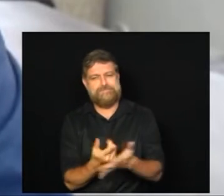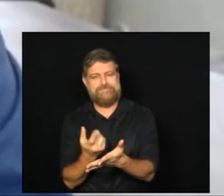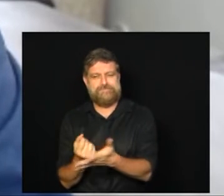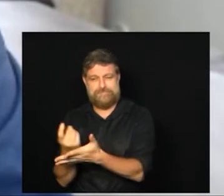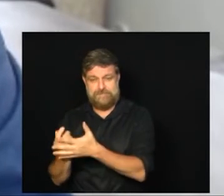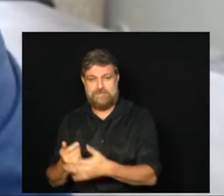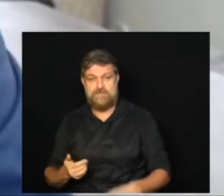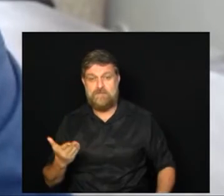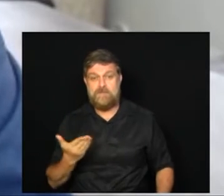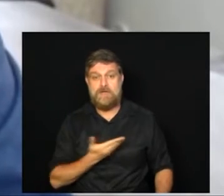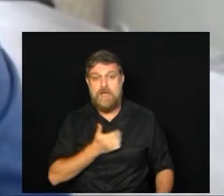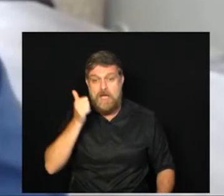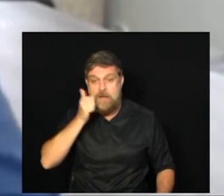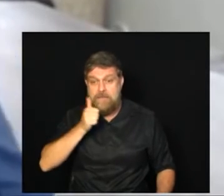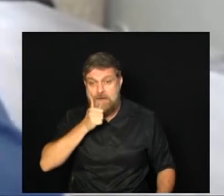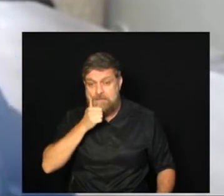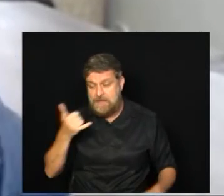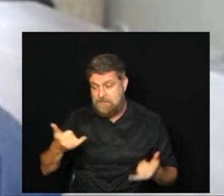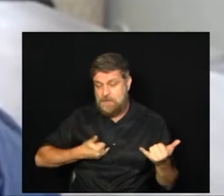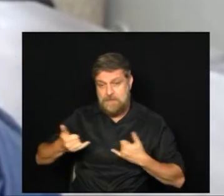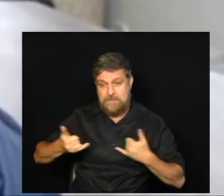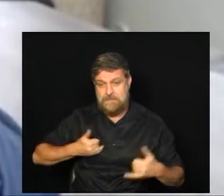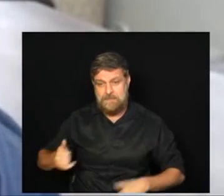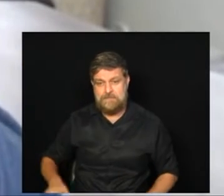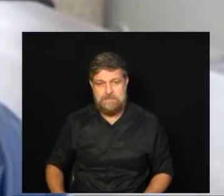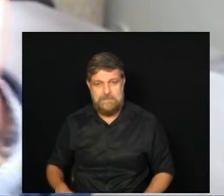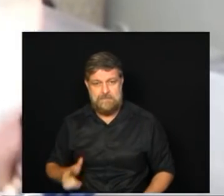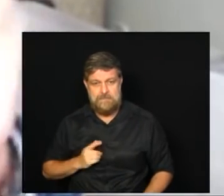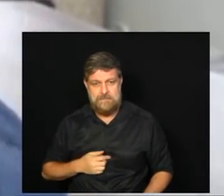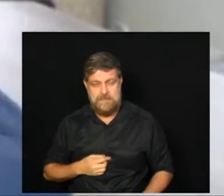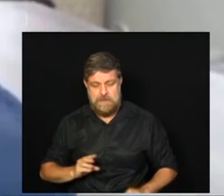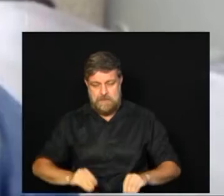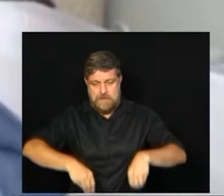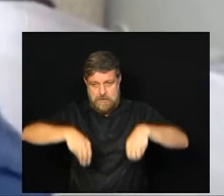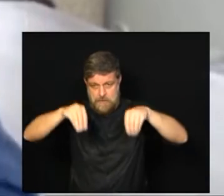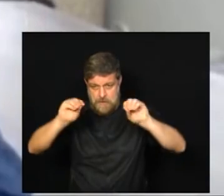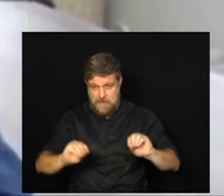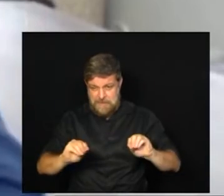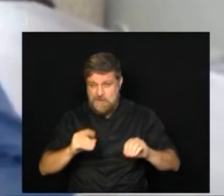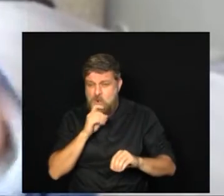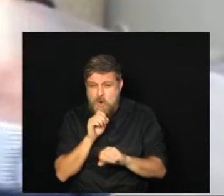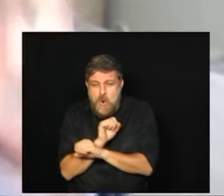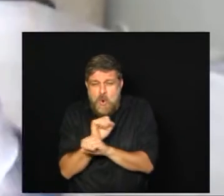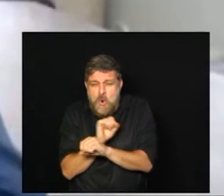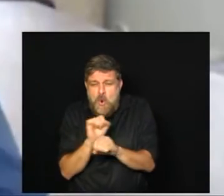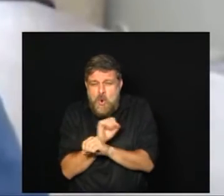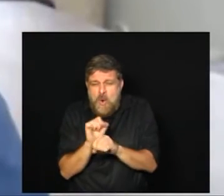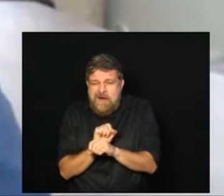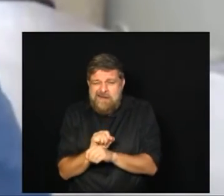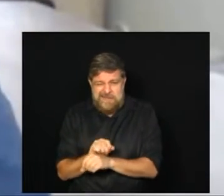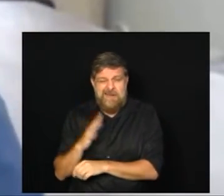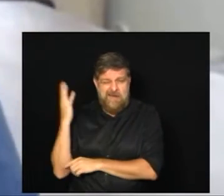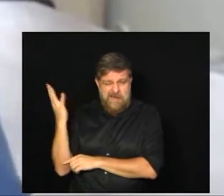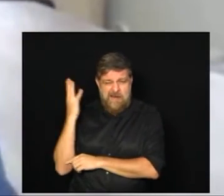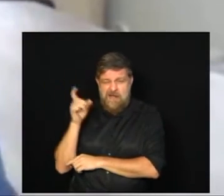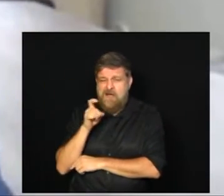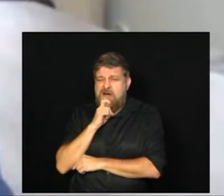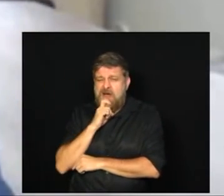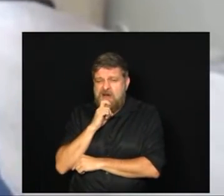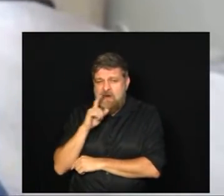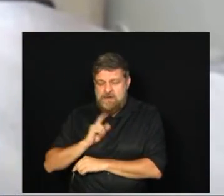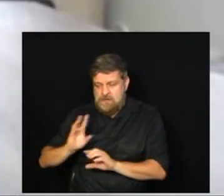ajudar alguma instituição, para que seja para você ajudar os menos favorecidos. Tem instituições aí em São Paulo fantásticas que